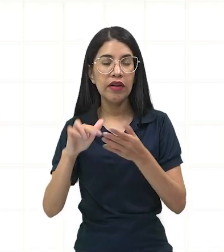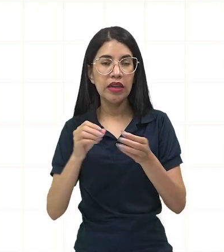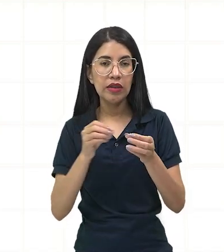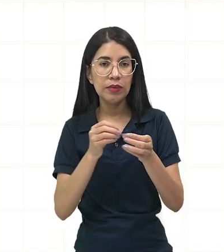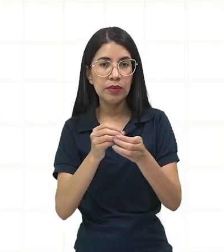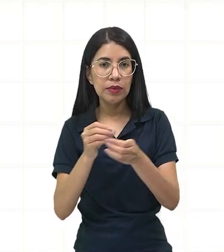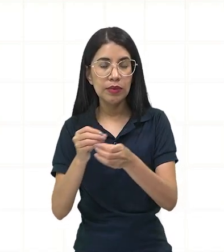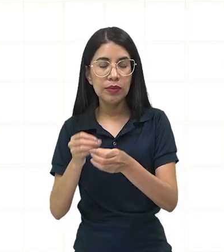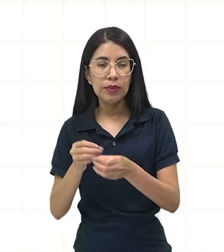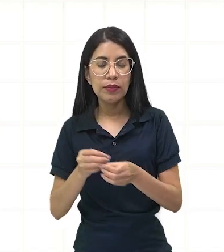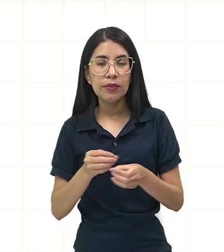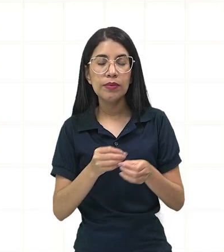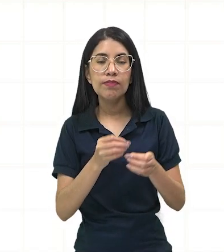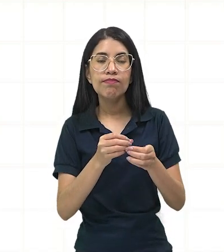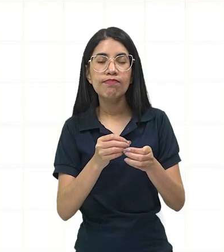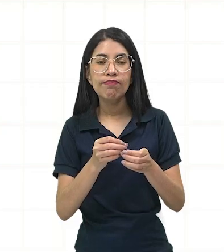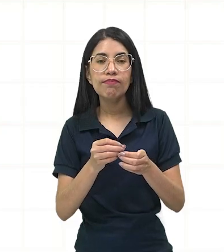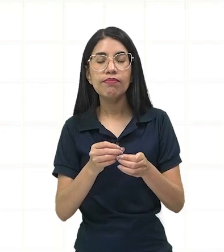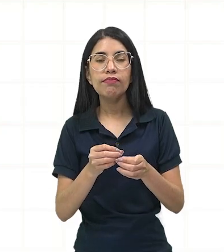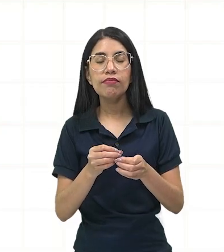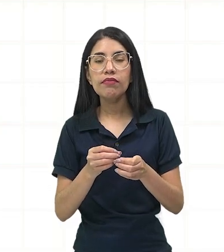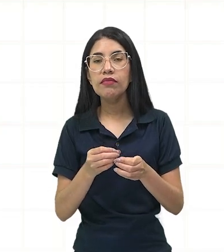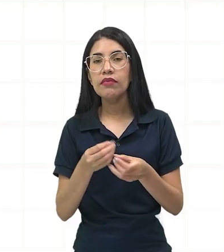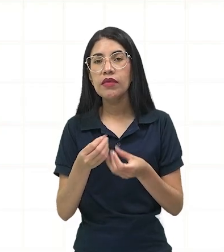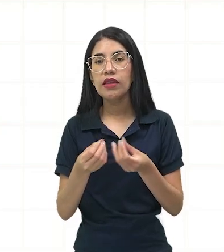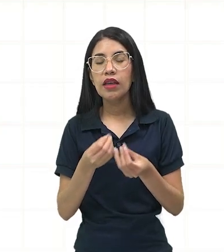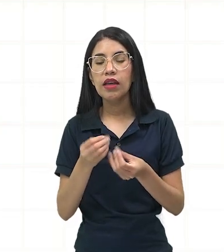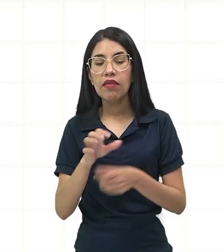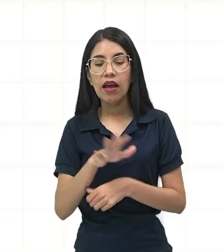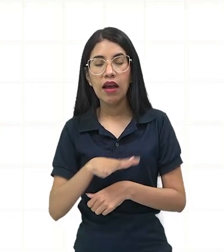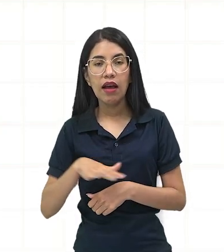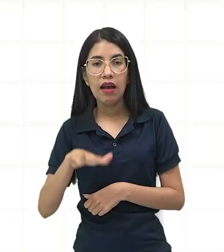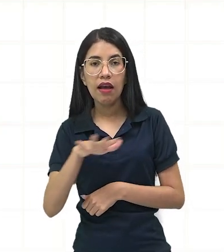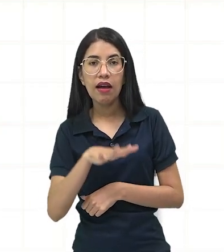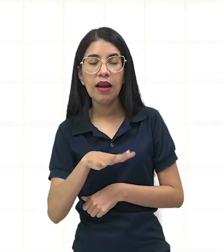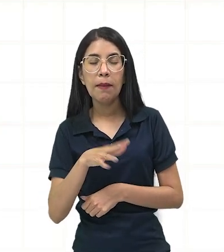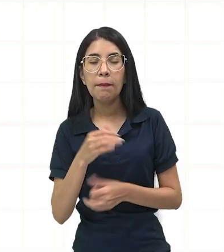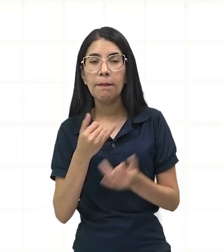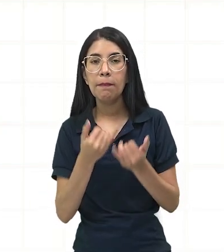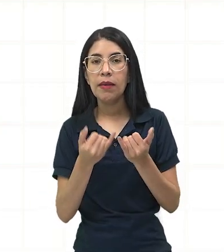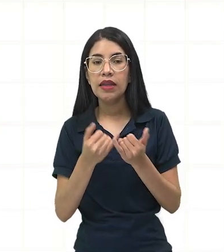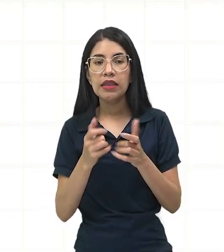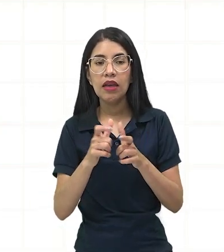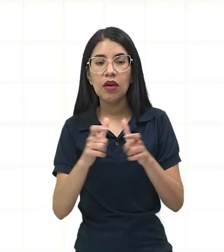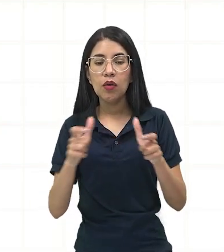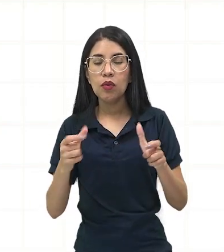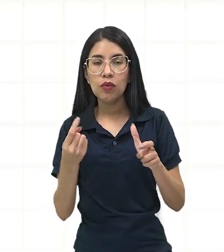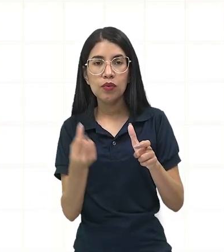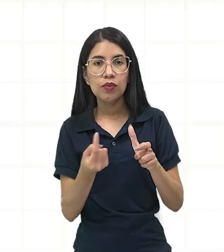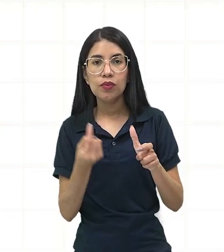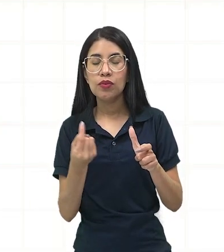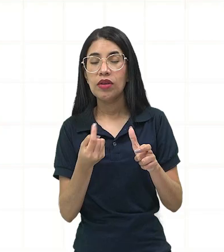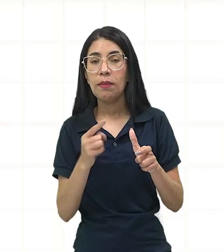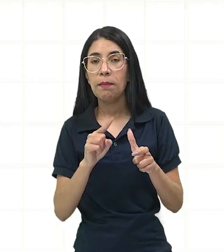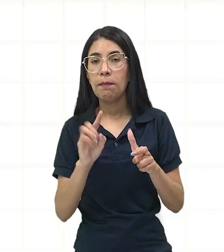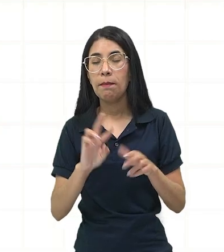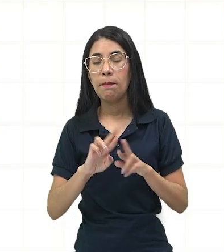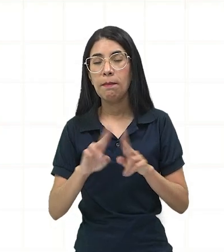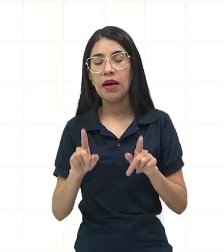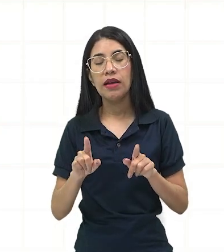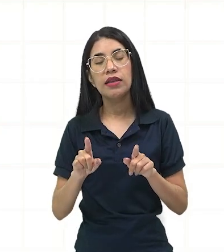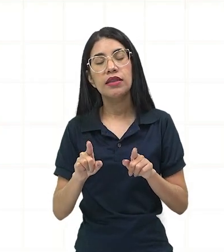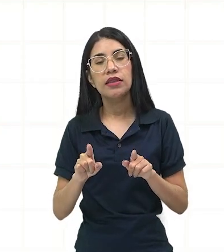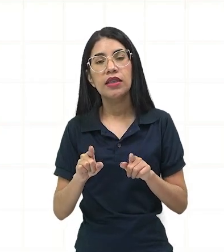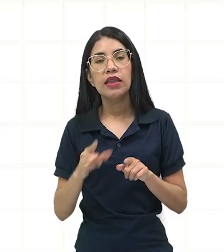se juntando, porque quando se vê essa região, parece que ela é uma só, mas na verdade ela é formada por Boston,